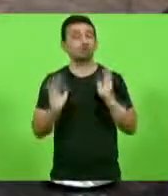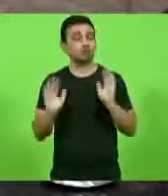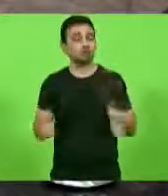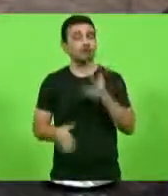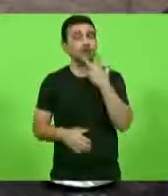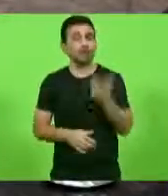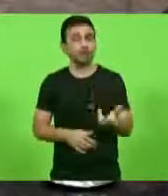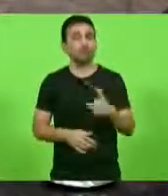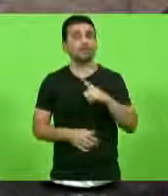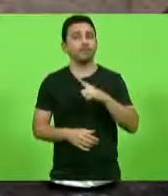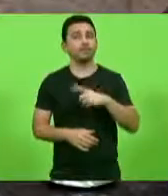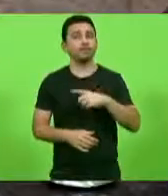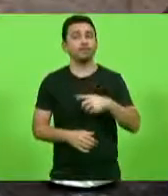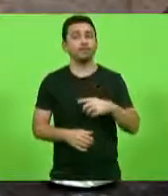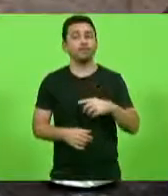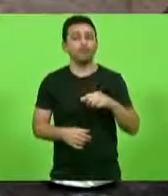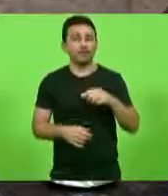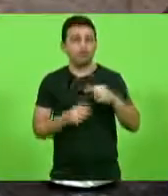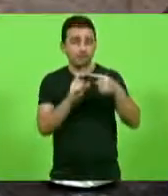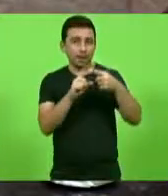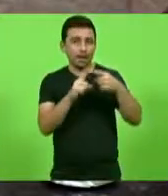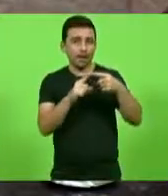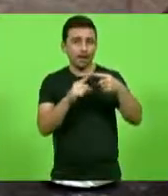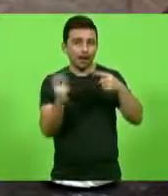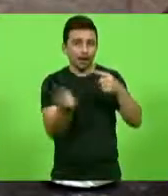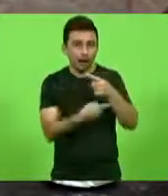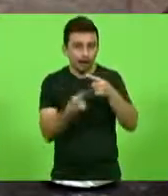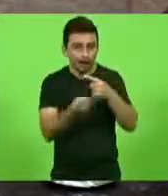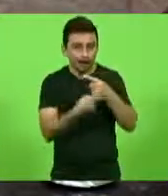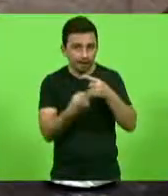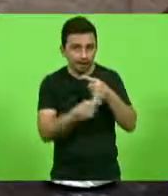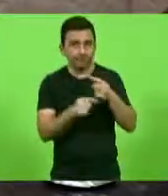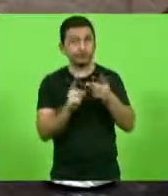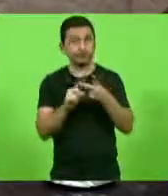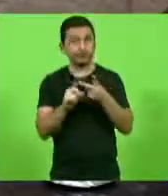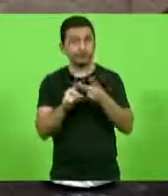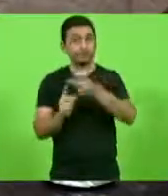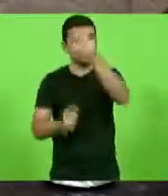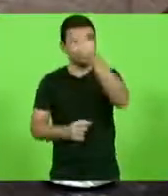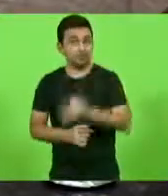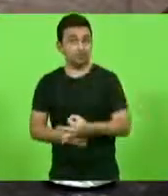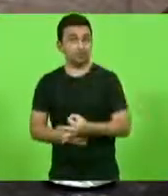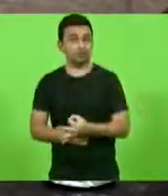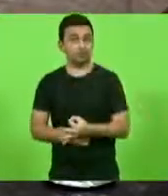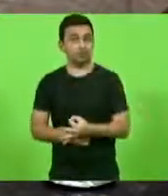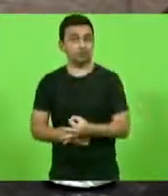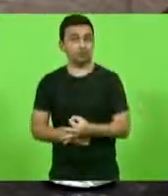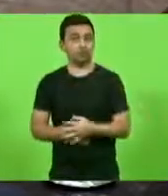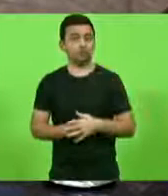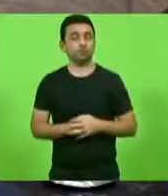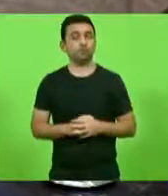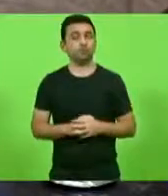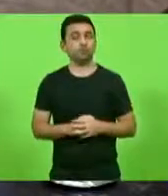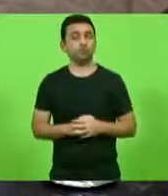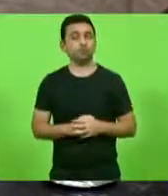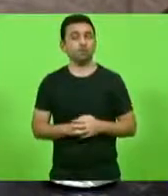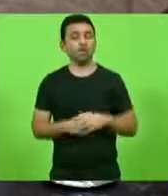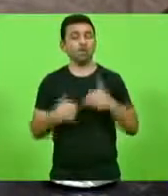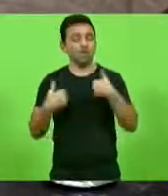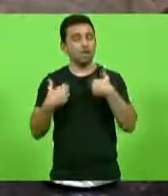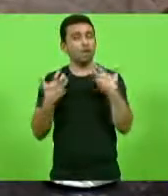jeito errado, que na minha opinião é o que nós estamos fazendo aqui, e há o jeito certo de se fazer as coisas. Eu